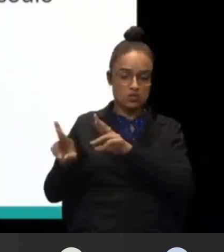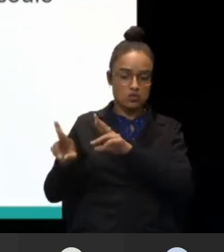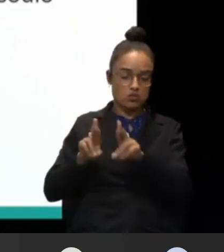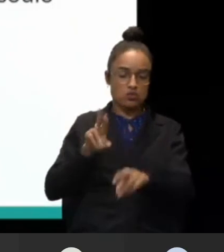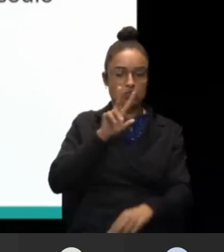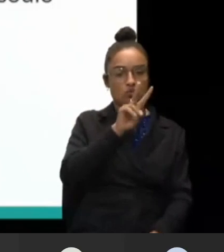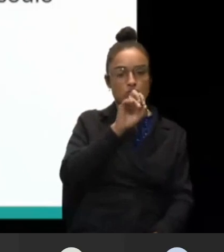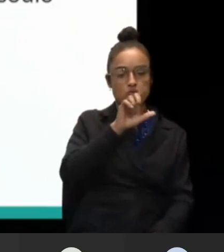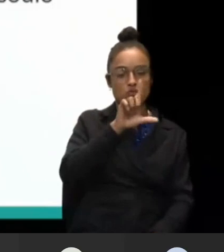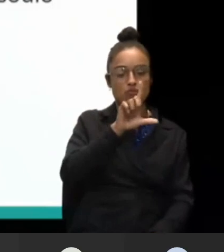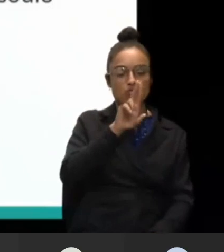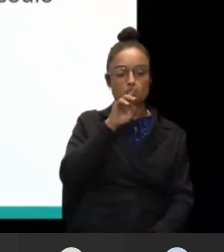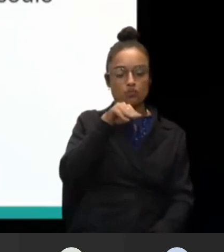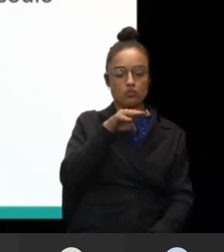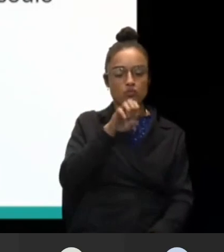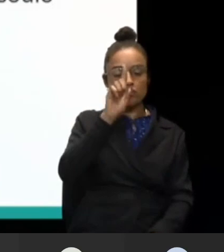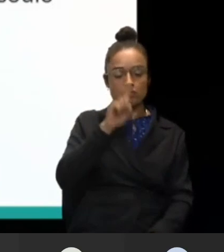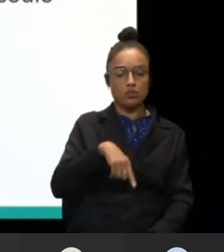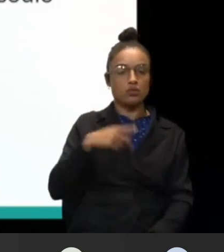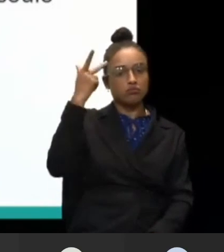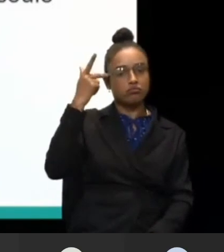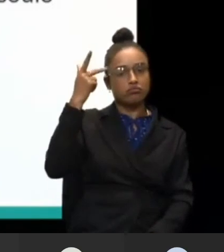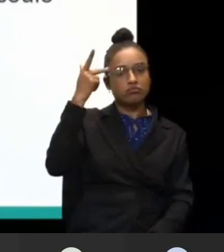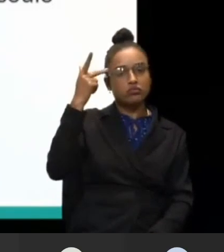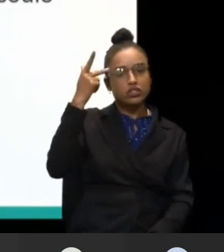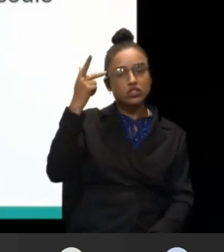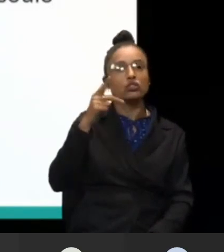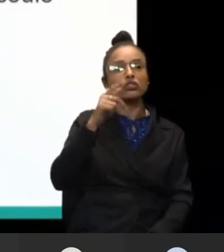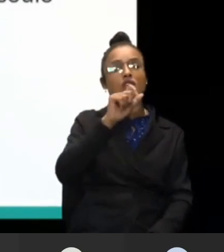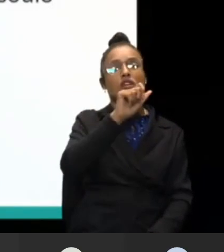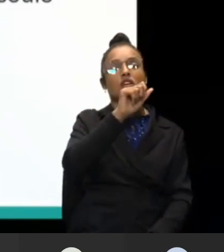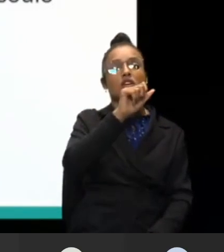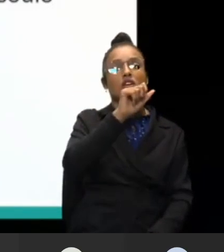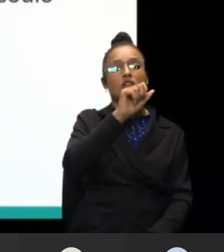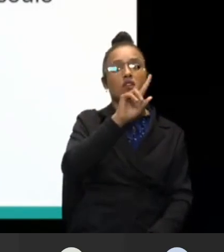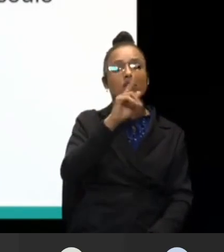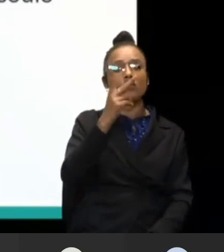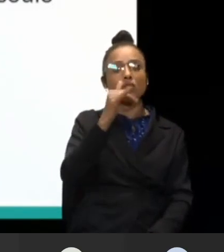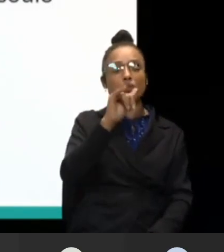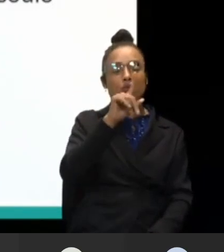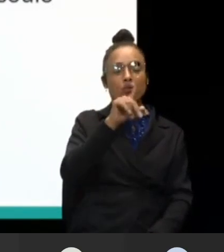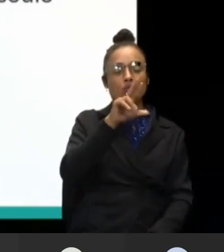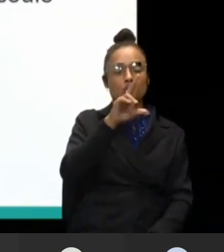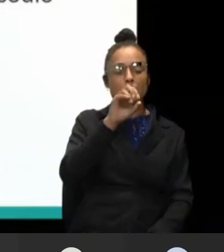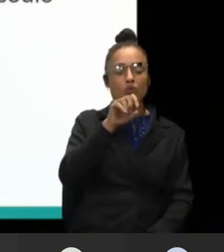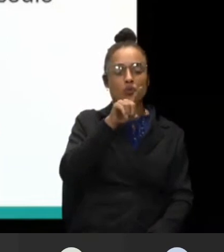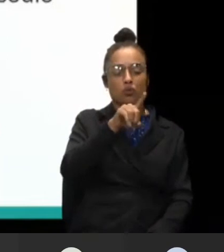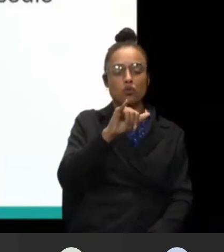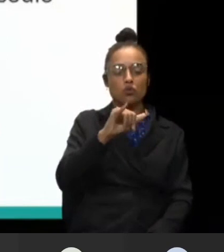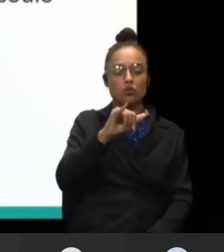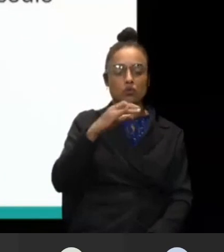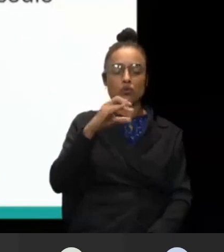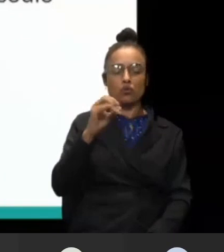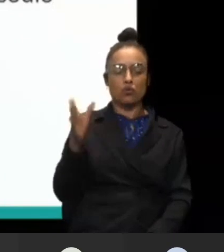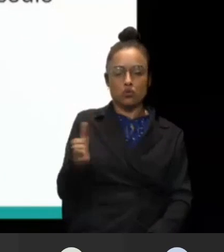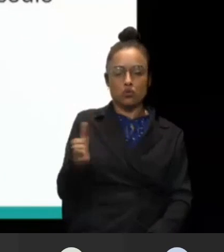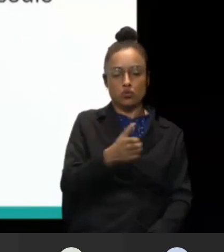o volume da solução normal, a solução de hidróxido de sódio utilizado, nós temos a